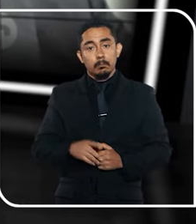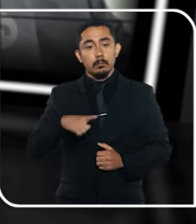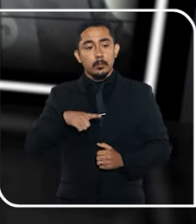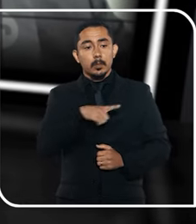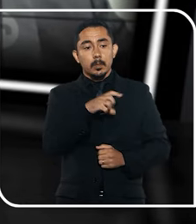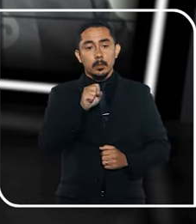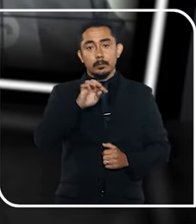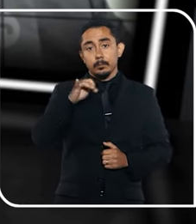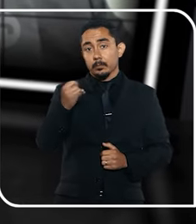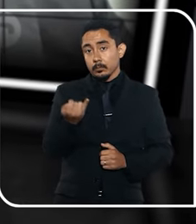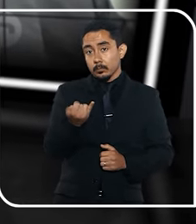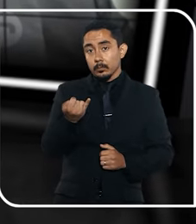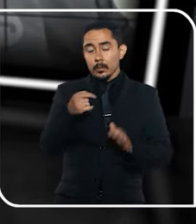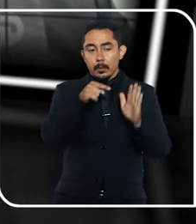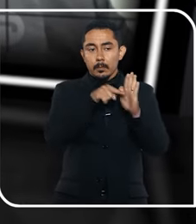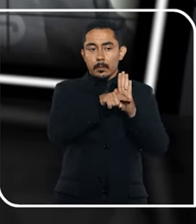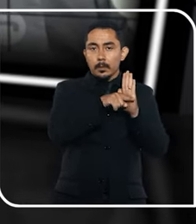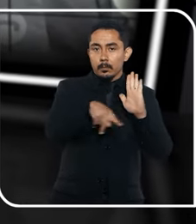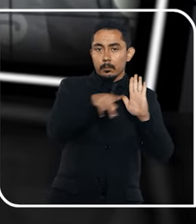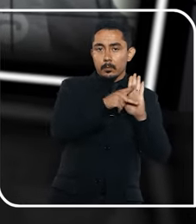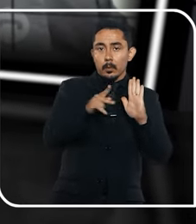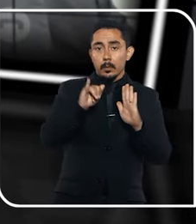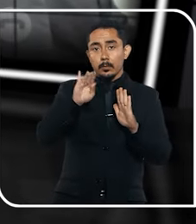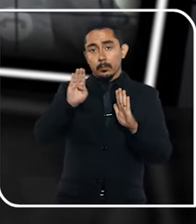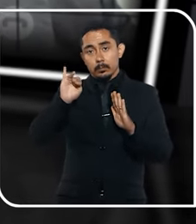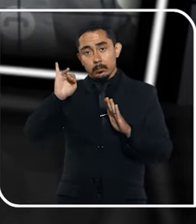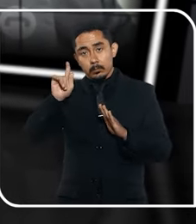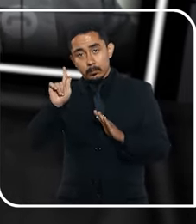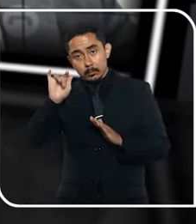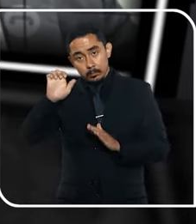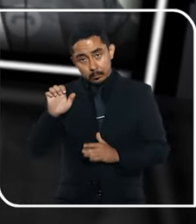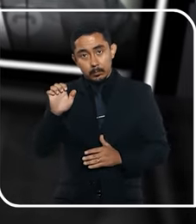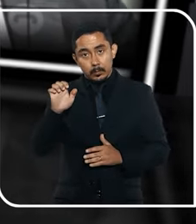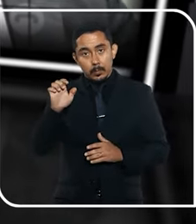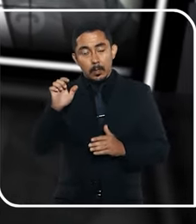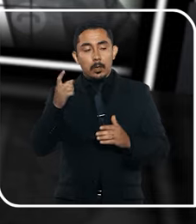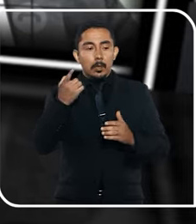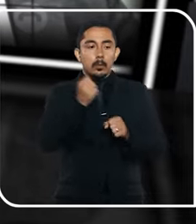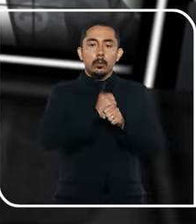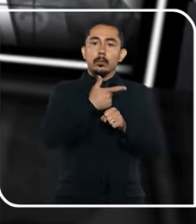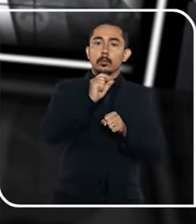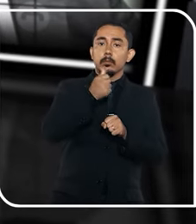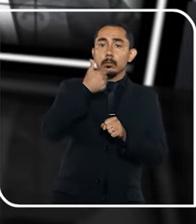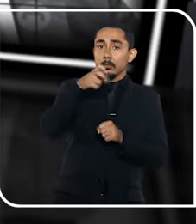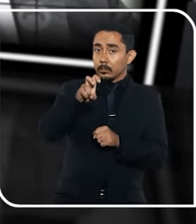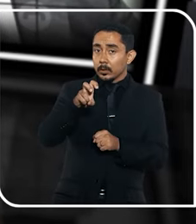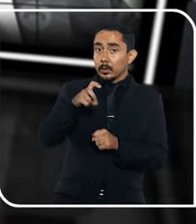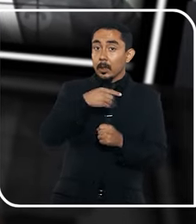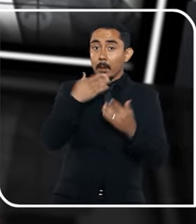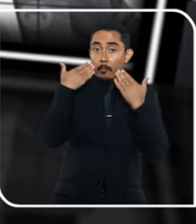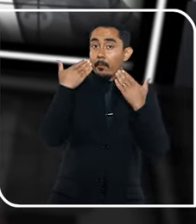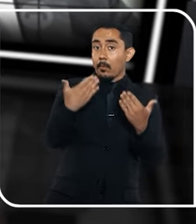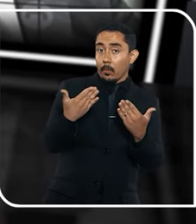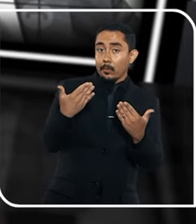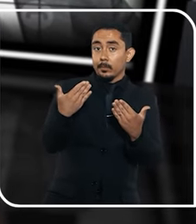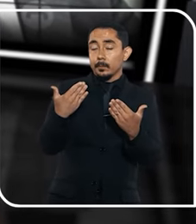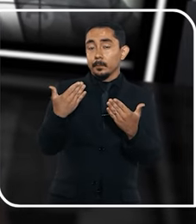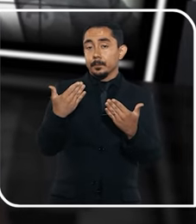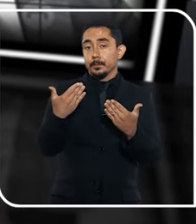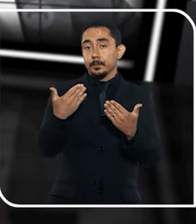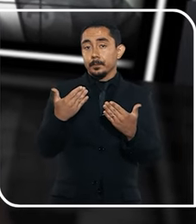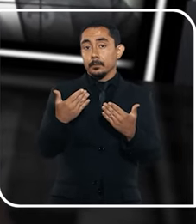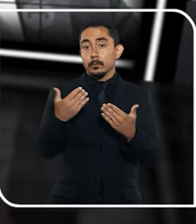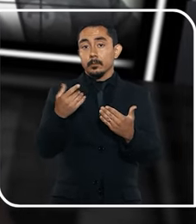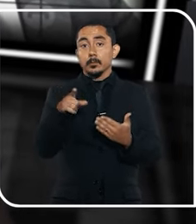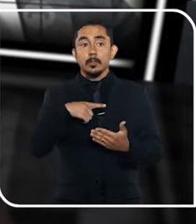no acordo do STJ, uma pesquisa do IBGE, que era de 2015, que mostrava que, à